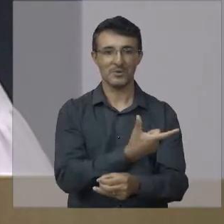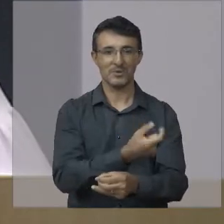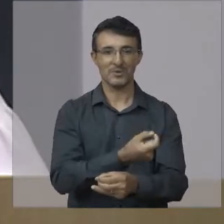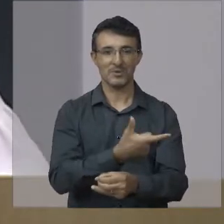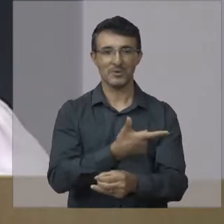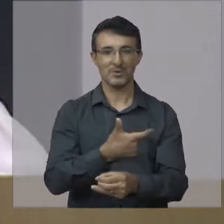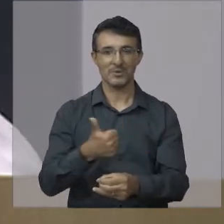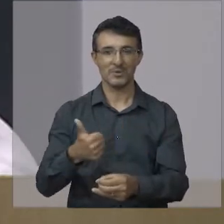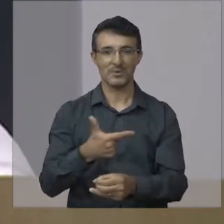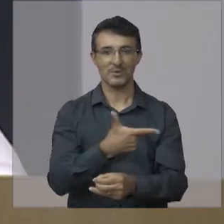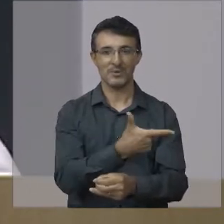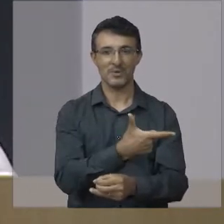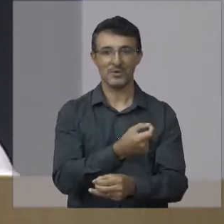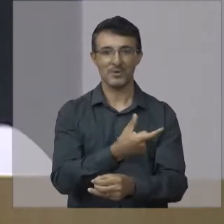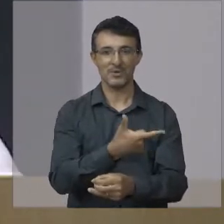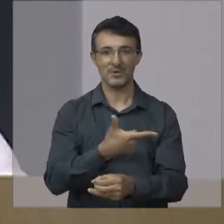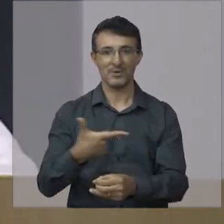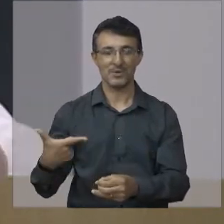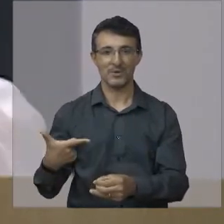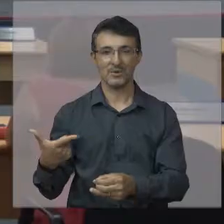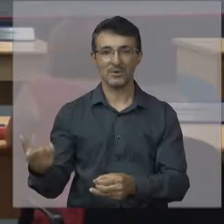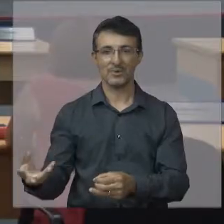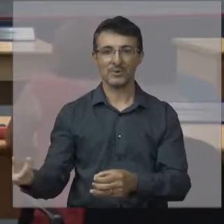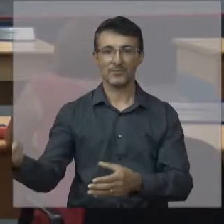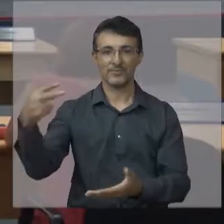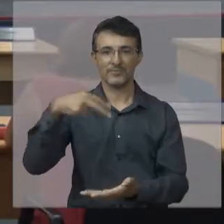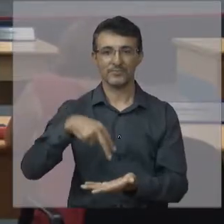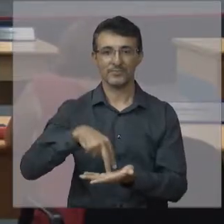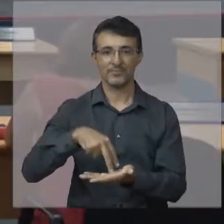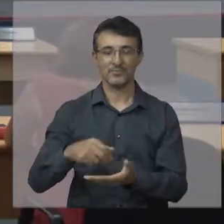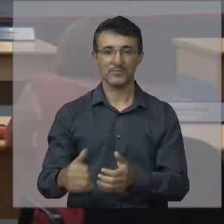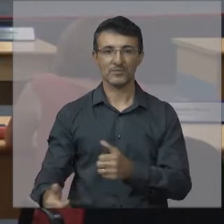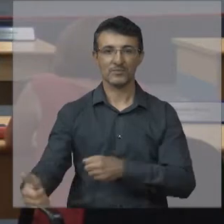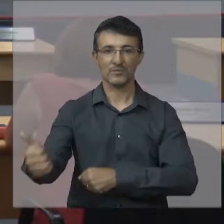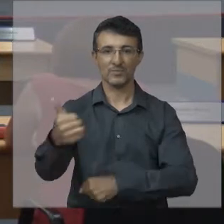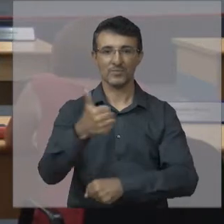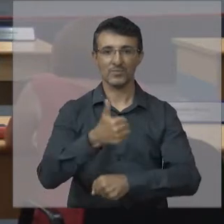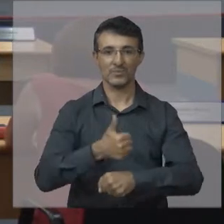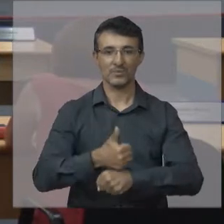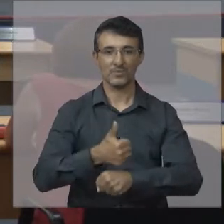2021-2022, que assuma os trabalhos para a sessão extraordinária.